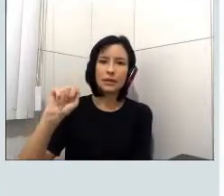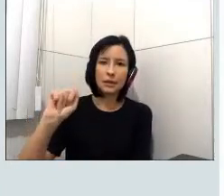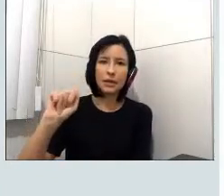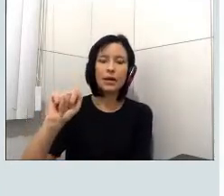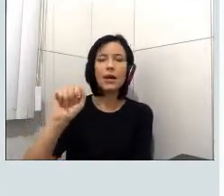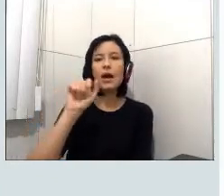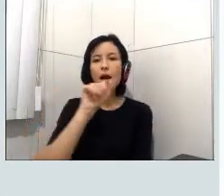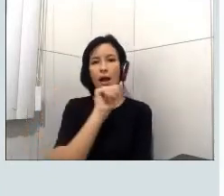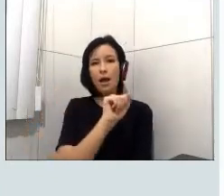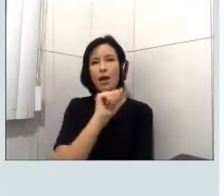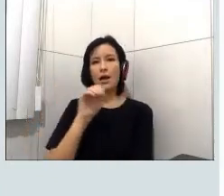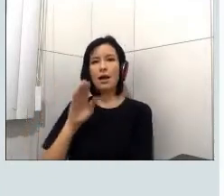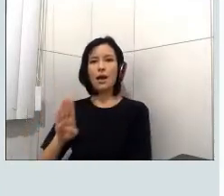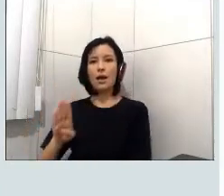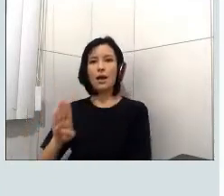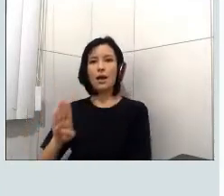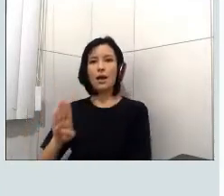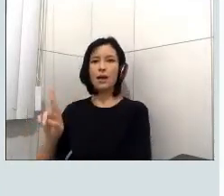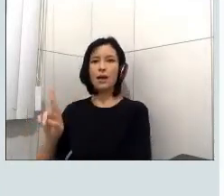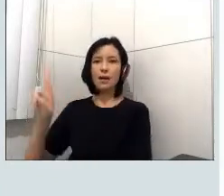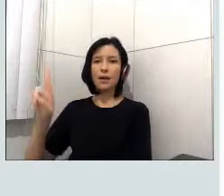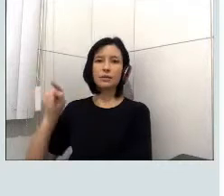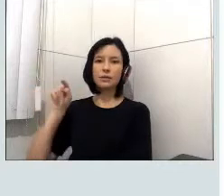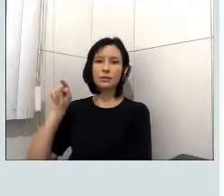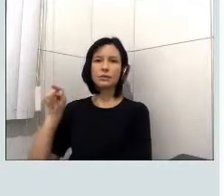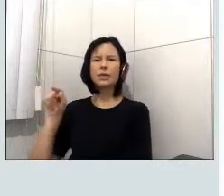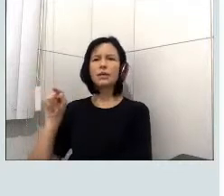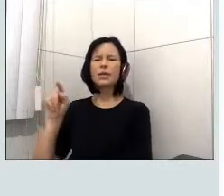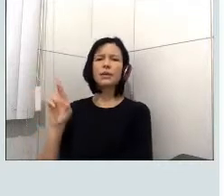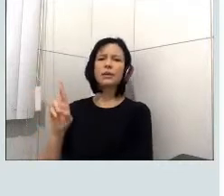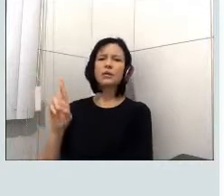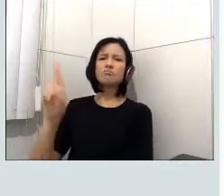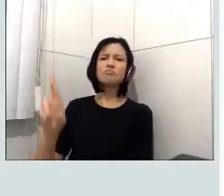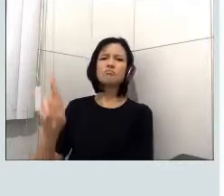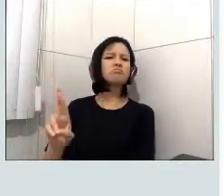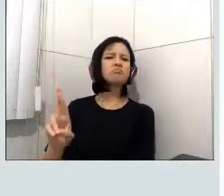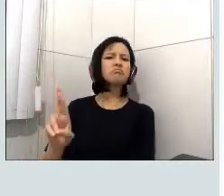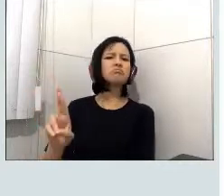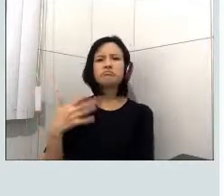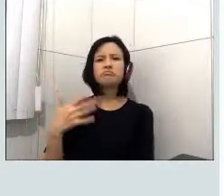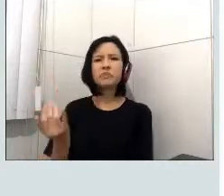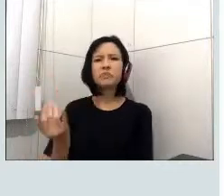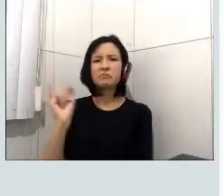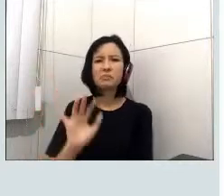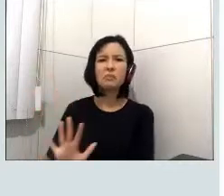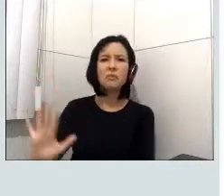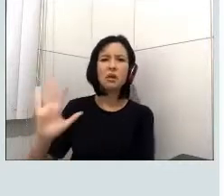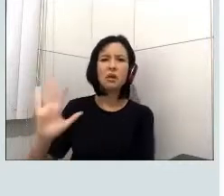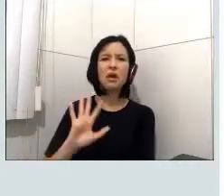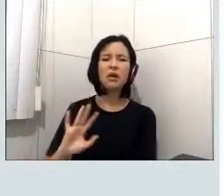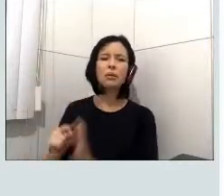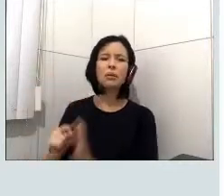a representação do segmento de reta é uma setinha, certo?